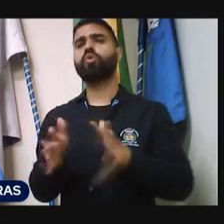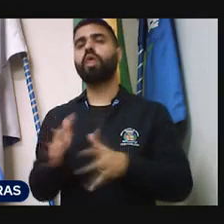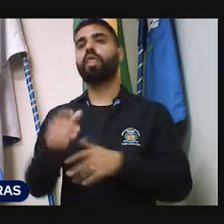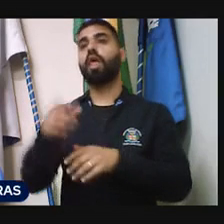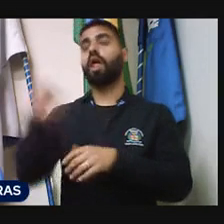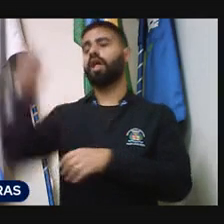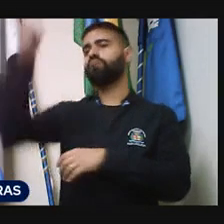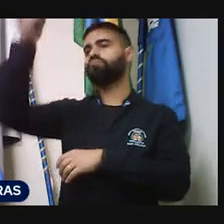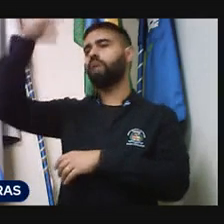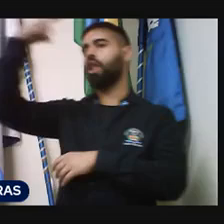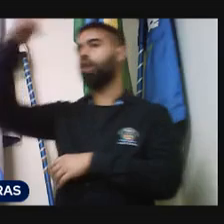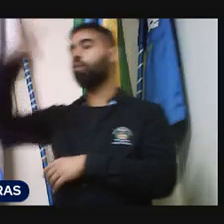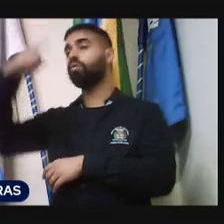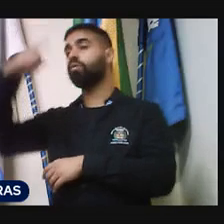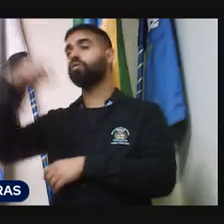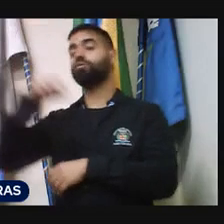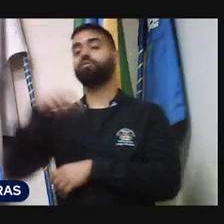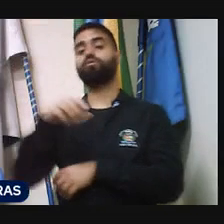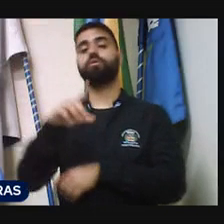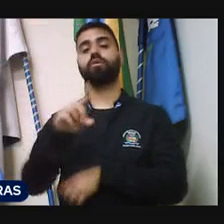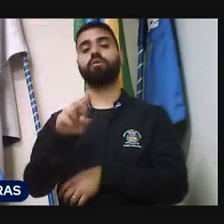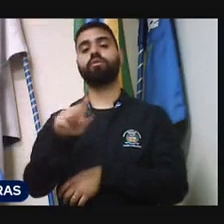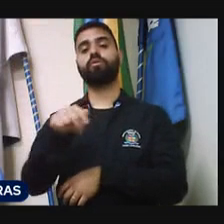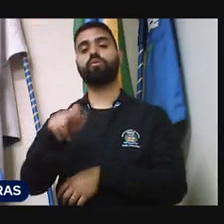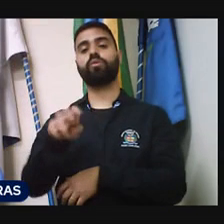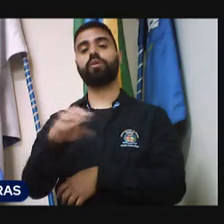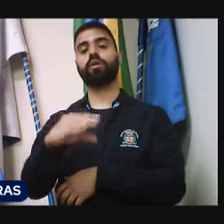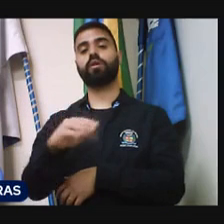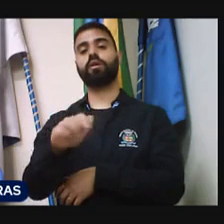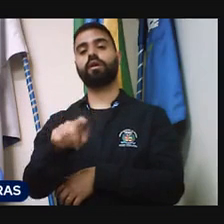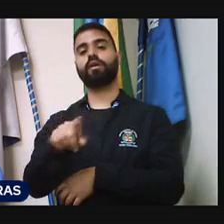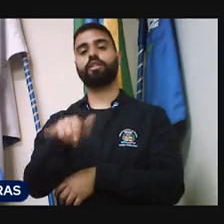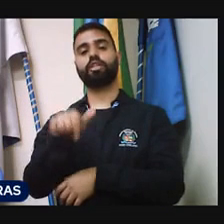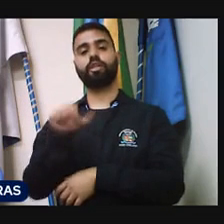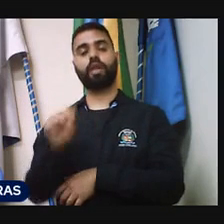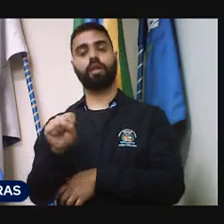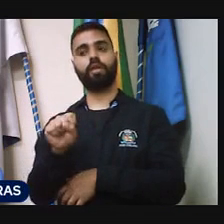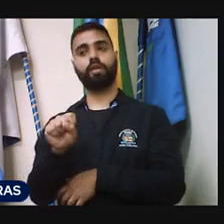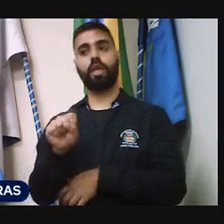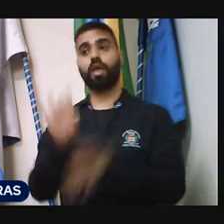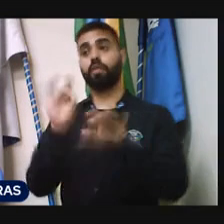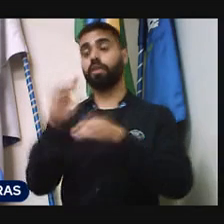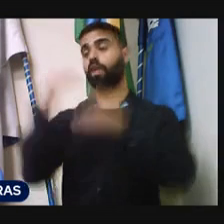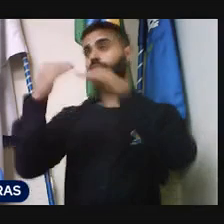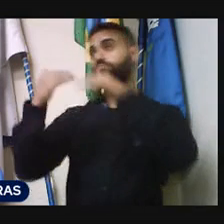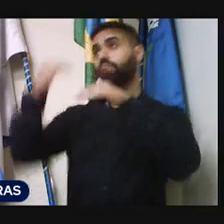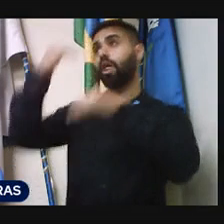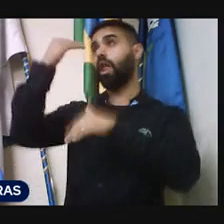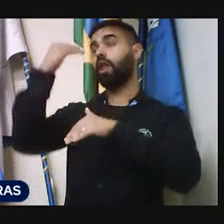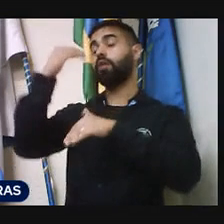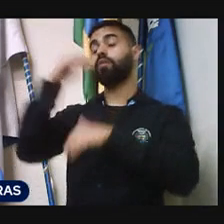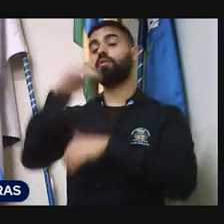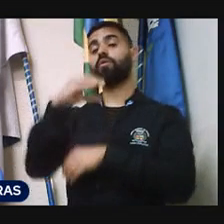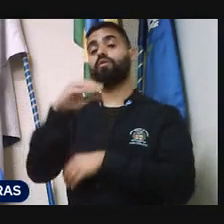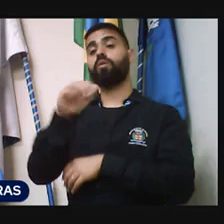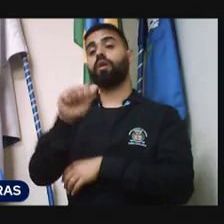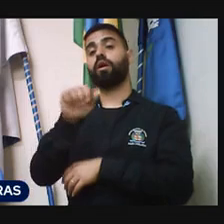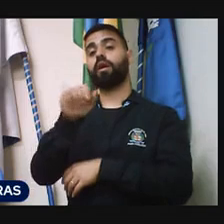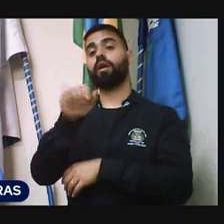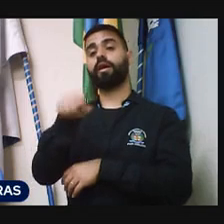pública do bairro Loteamento Duque de Caxias em especial na parte elevada do bairro Caixa D'Água